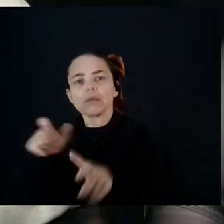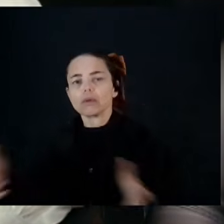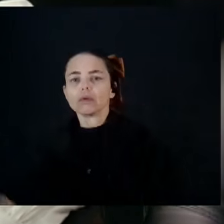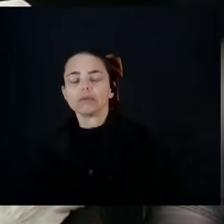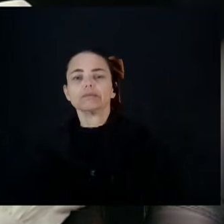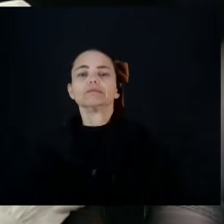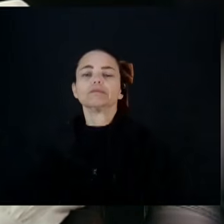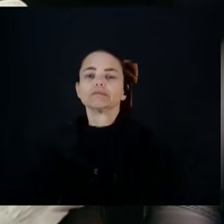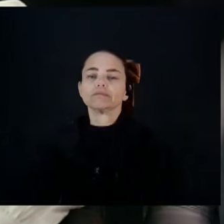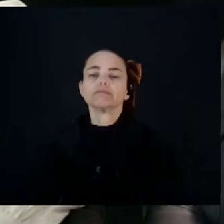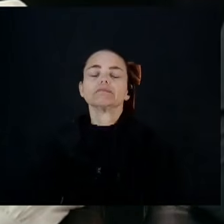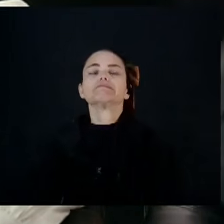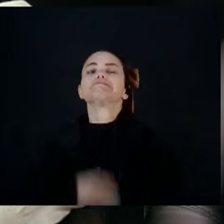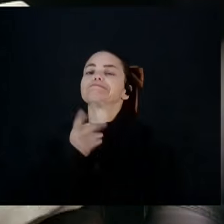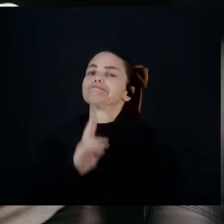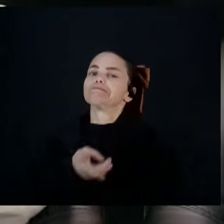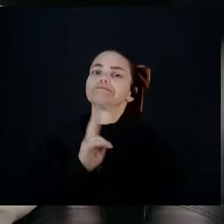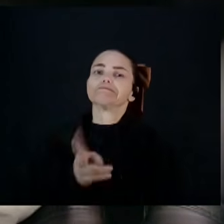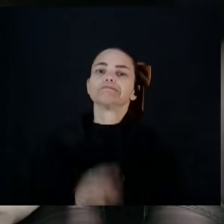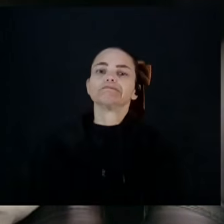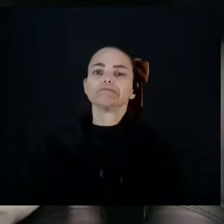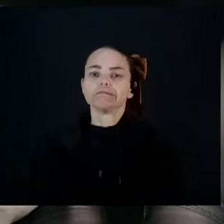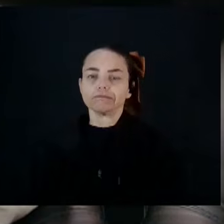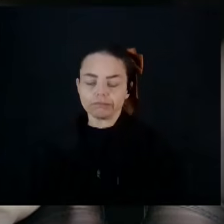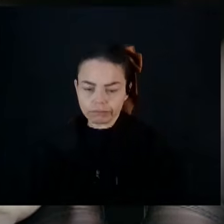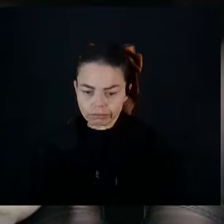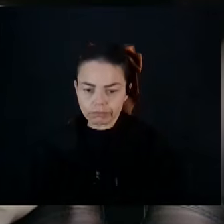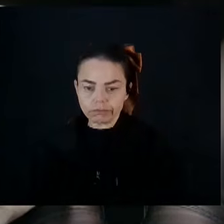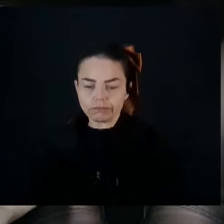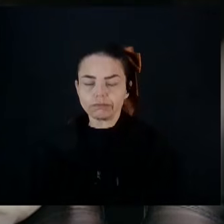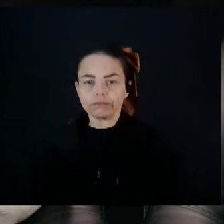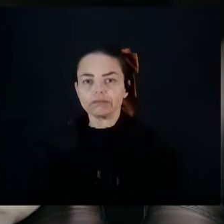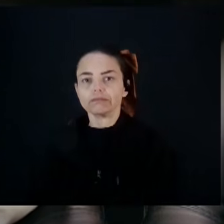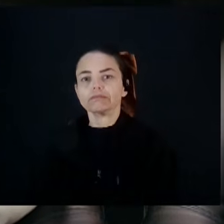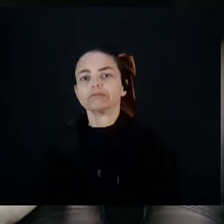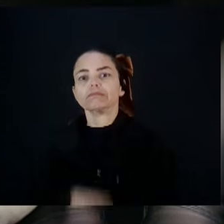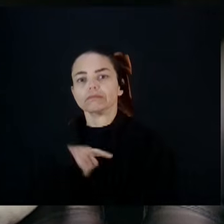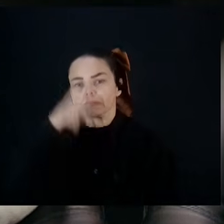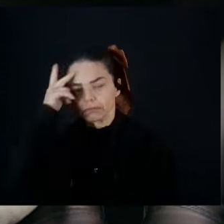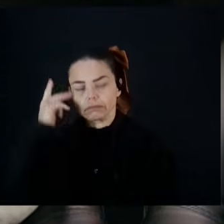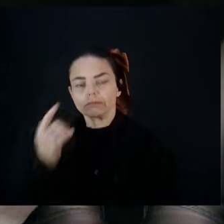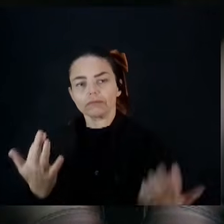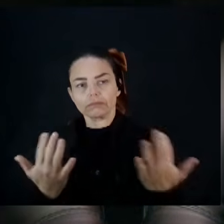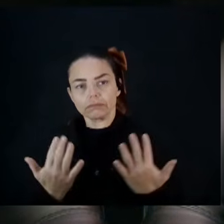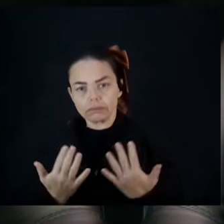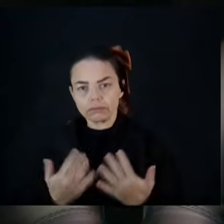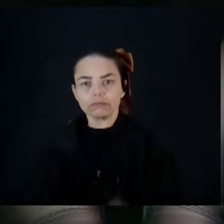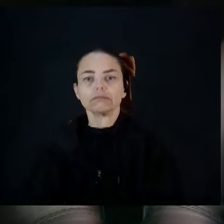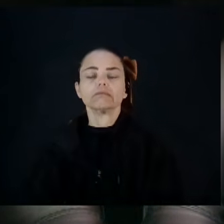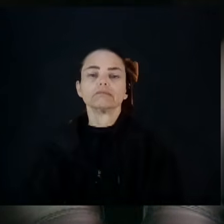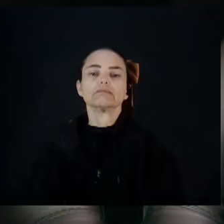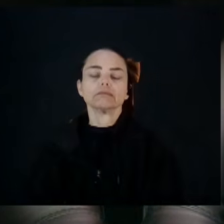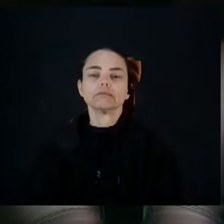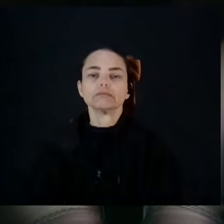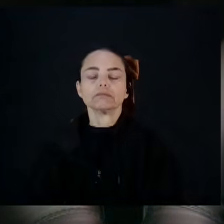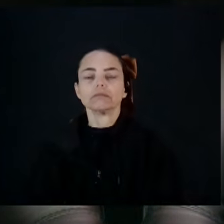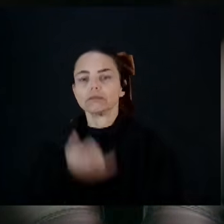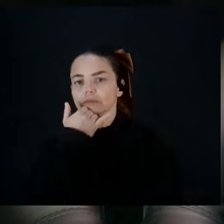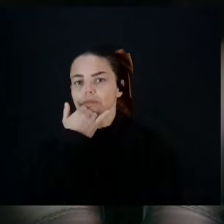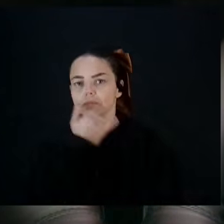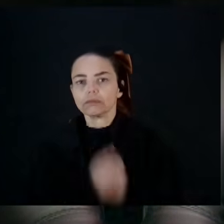vezes, né, acontece assim, de chegar pessoas e tipo assim, né, você,